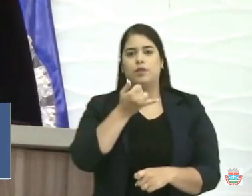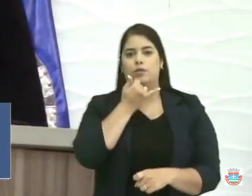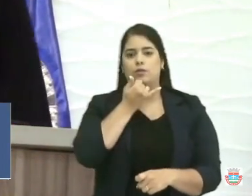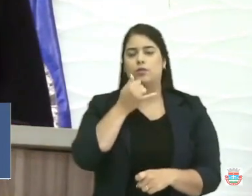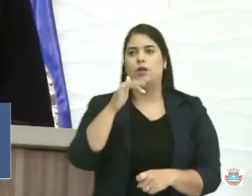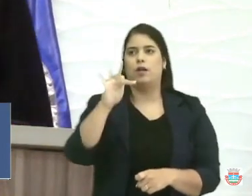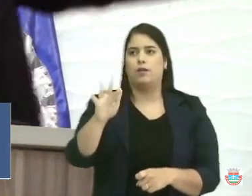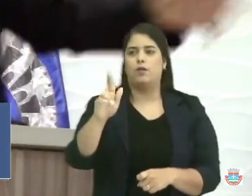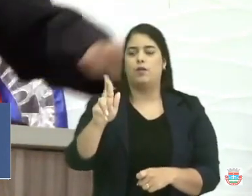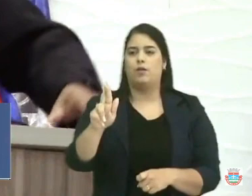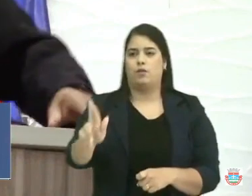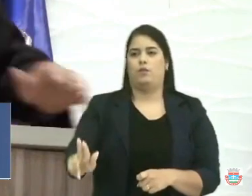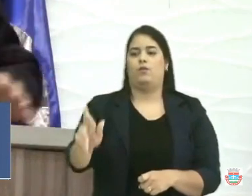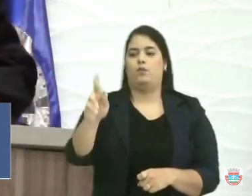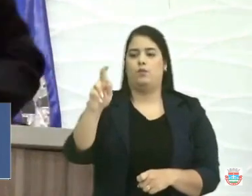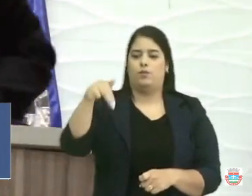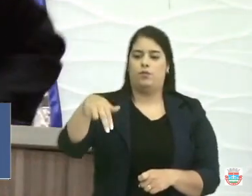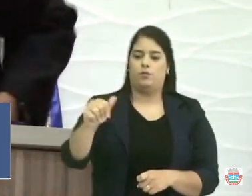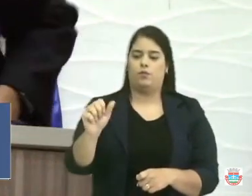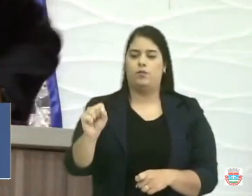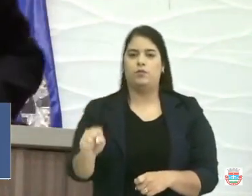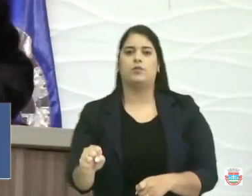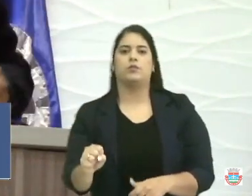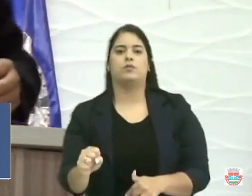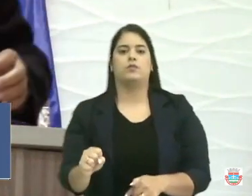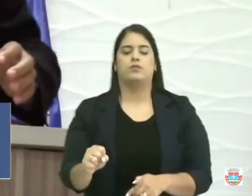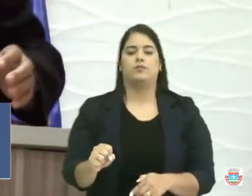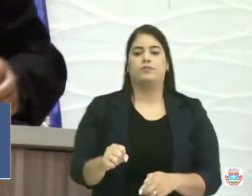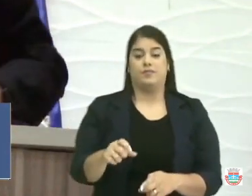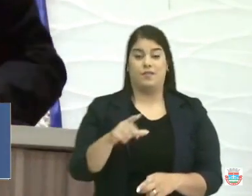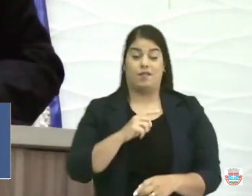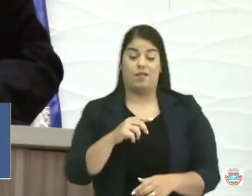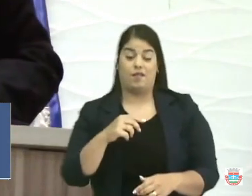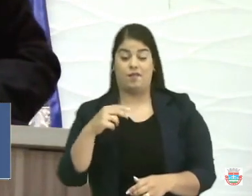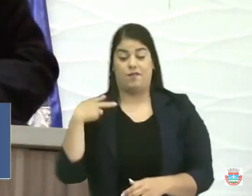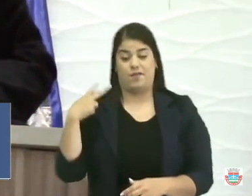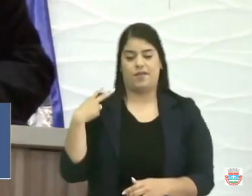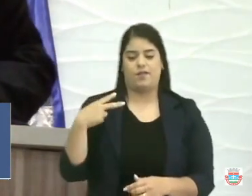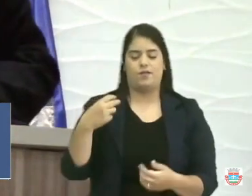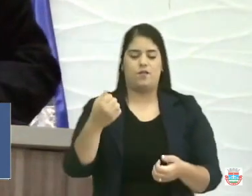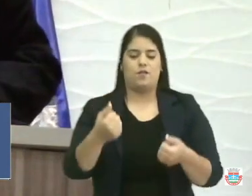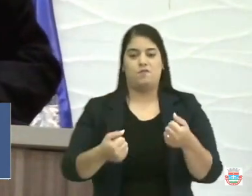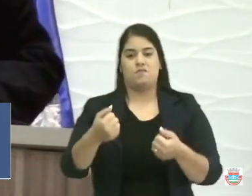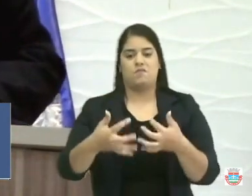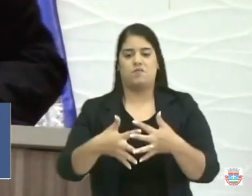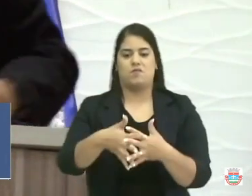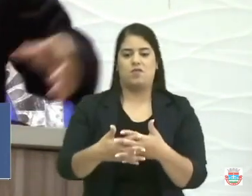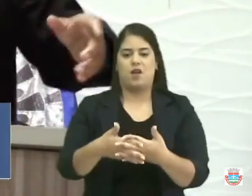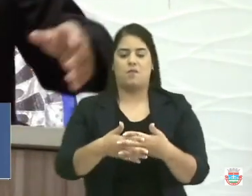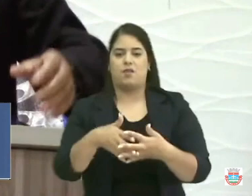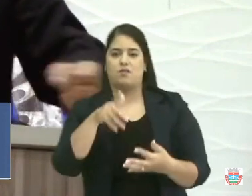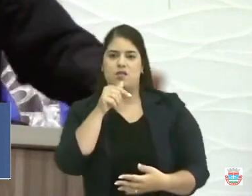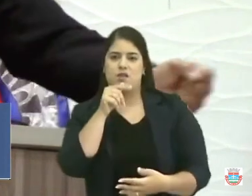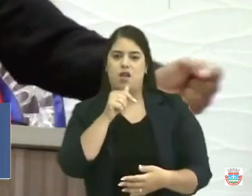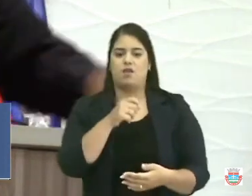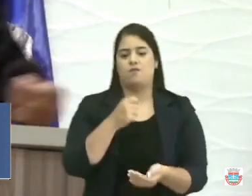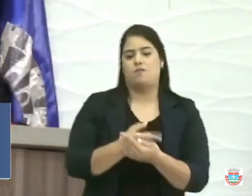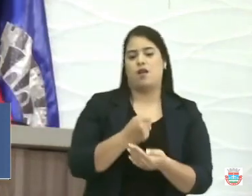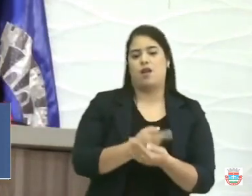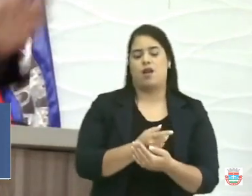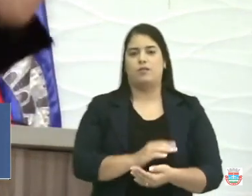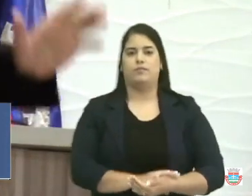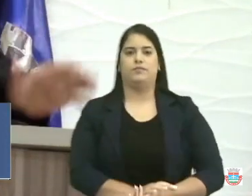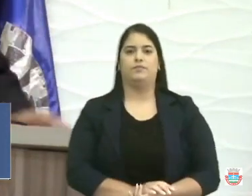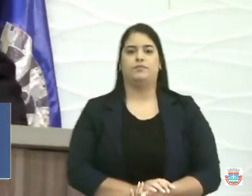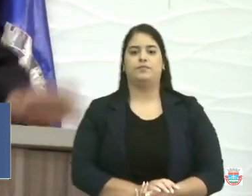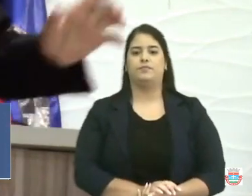Tinha um vereadorzinho aqui, chegava lá, um caminhão d'água. E você, estou fazendo assim agora, viu? Eu quero um caminhão d'água, bota aí, carimbão aí.